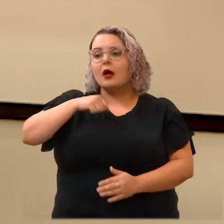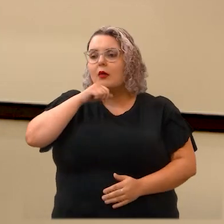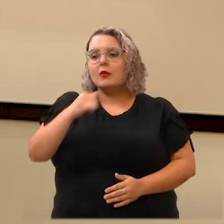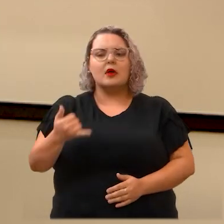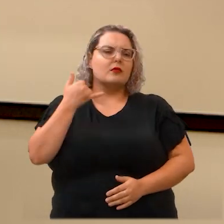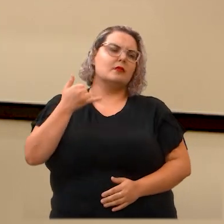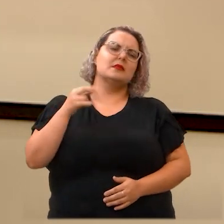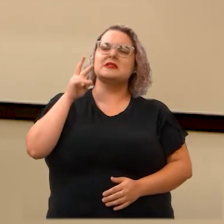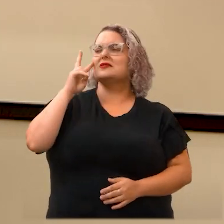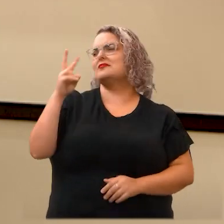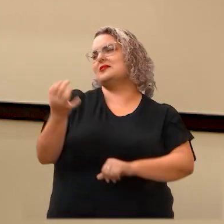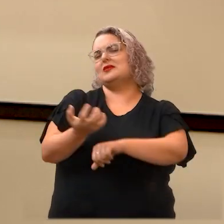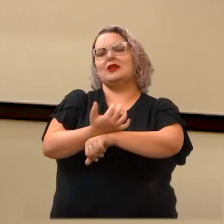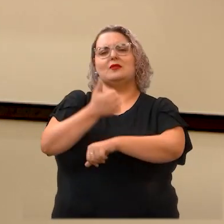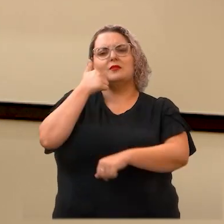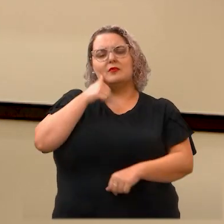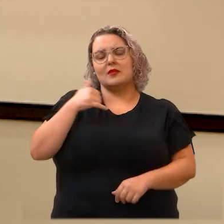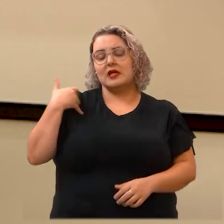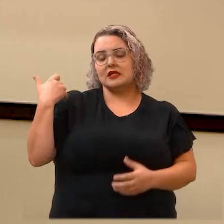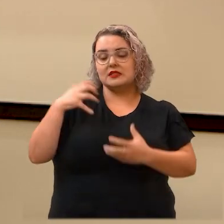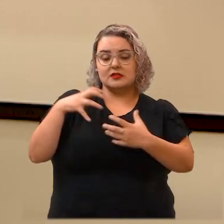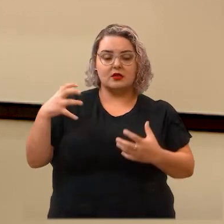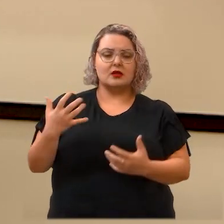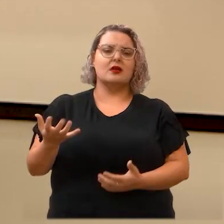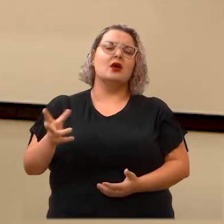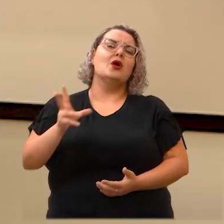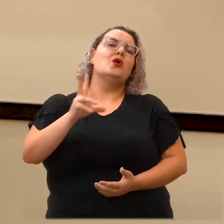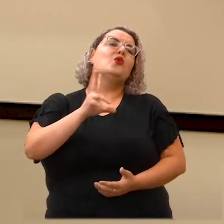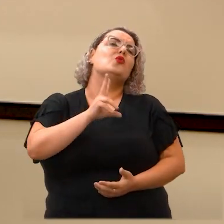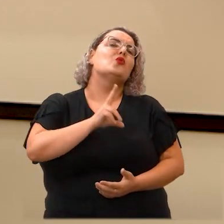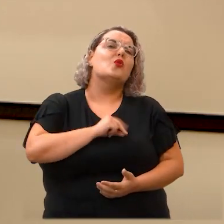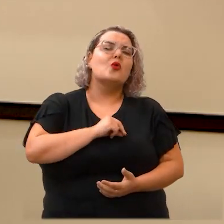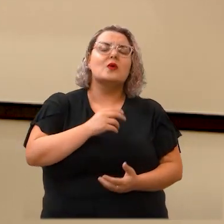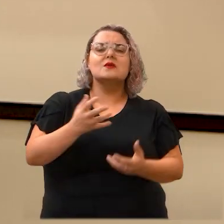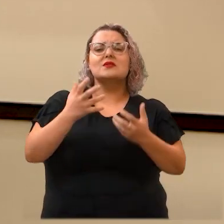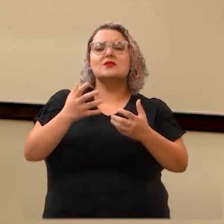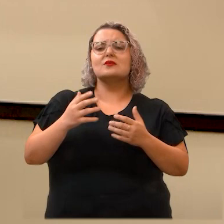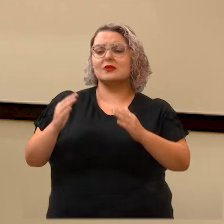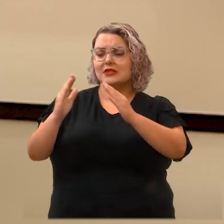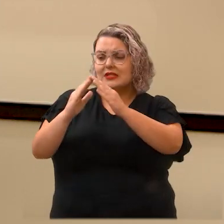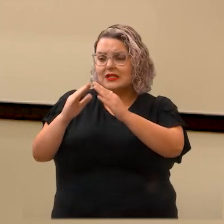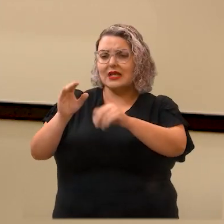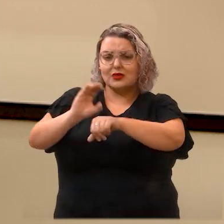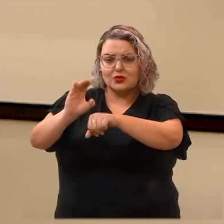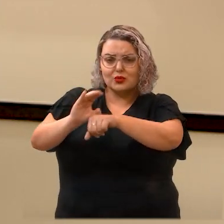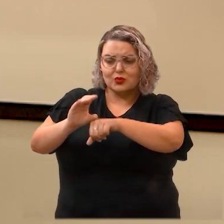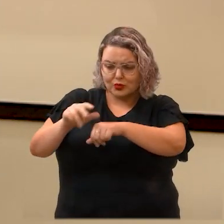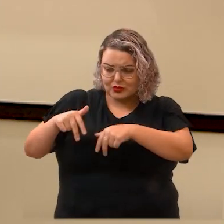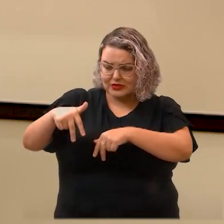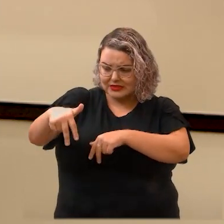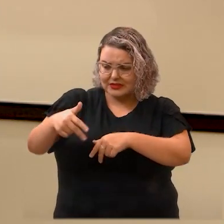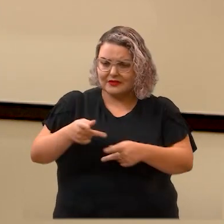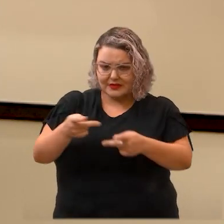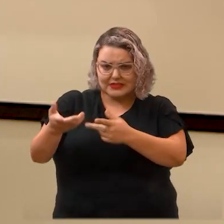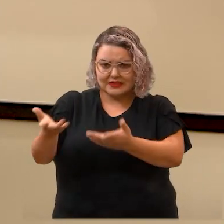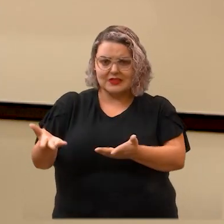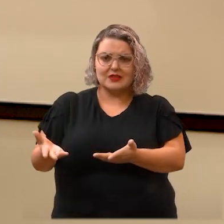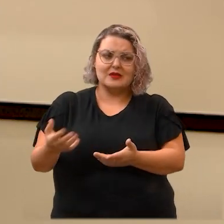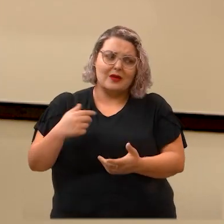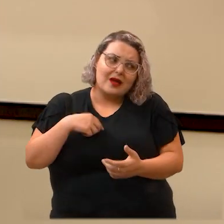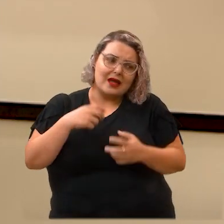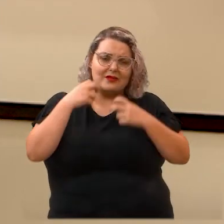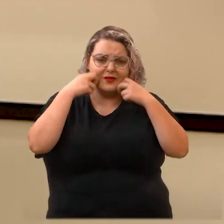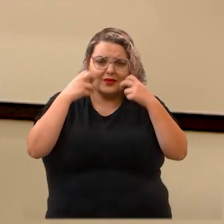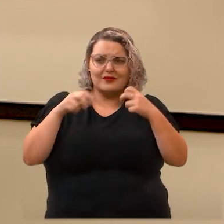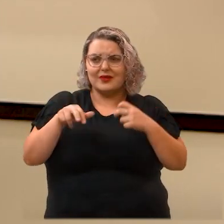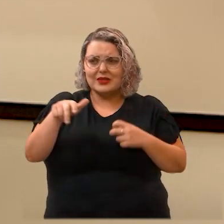que coisa emocionante Uma senhora atendeu falou assim nossa olha eu queria passar aí agradecer vocês eu passei até aí na frente